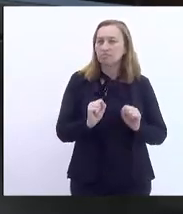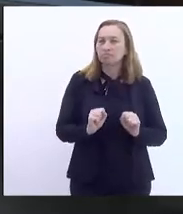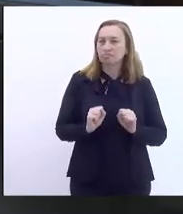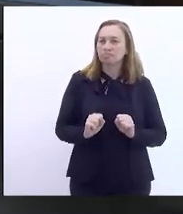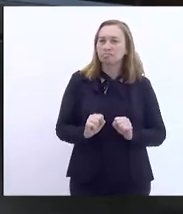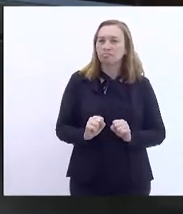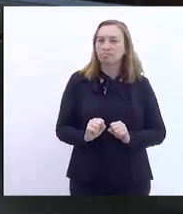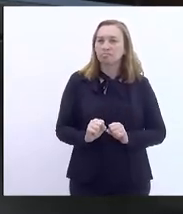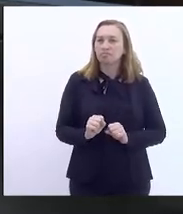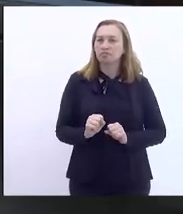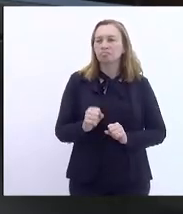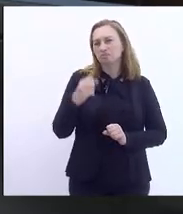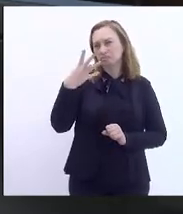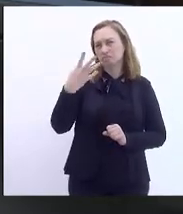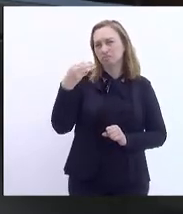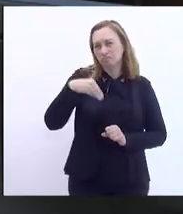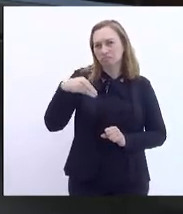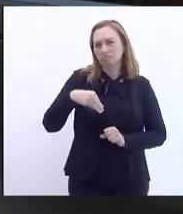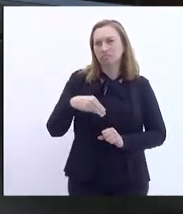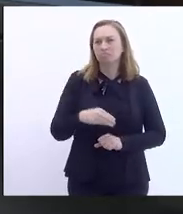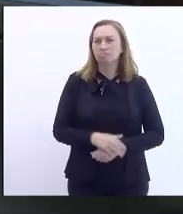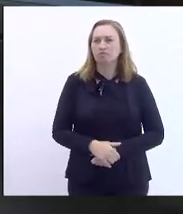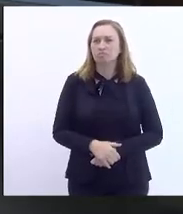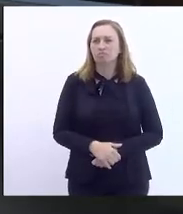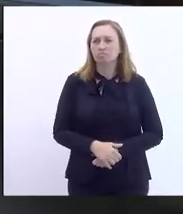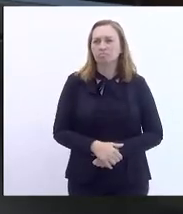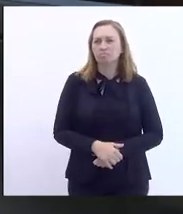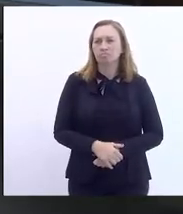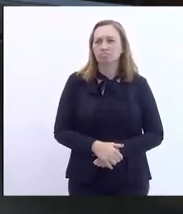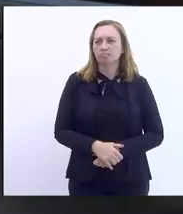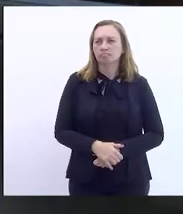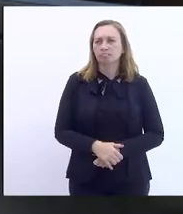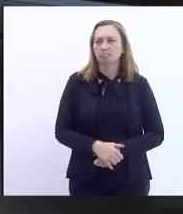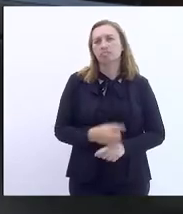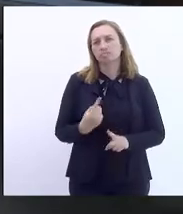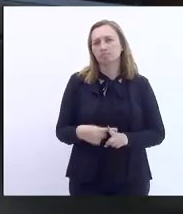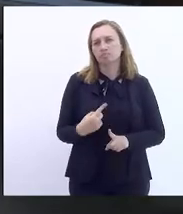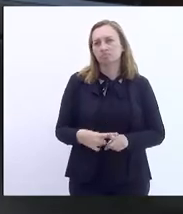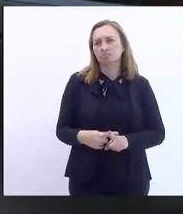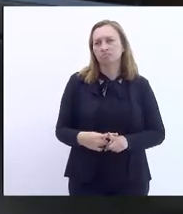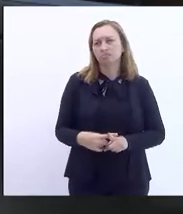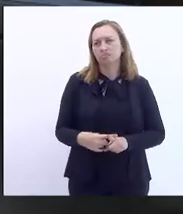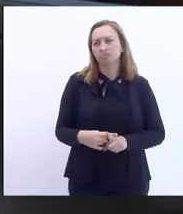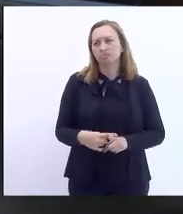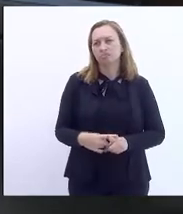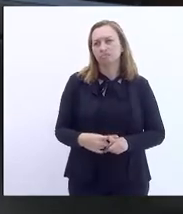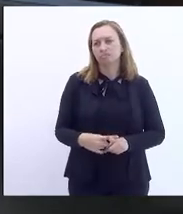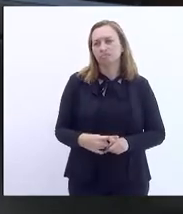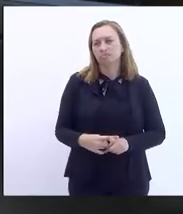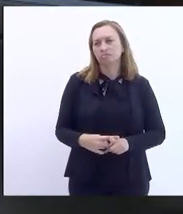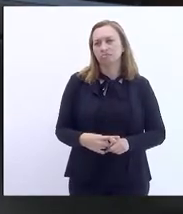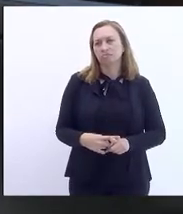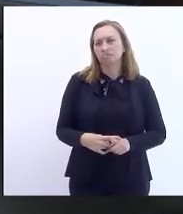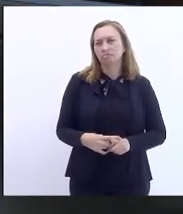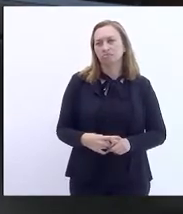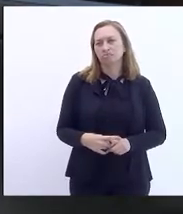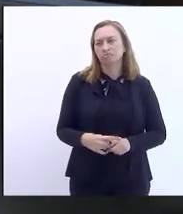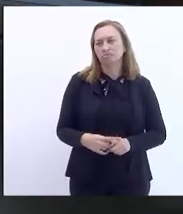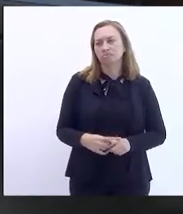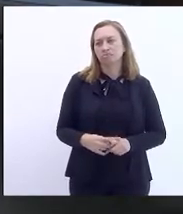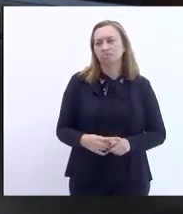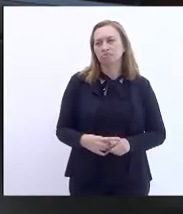gastar em torno de quatro minutos no máximo Porque não houve nenhum apontamento